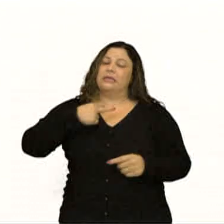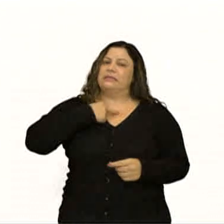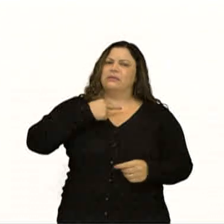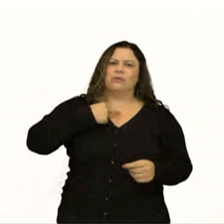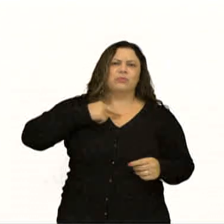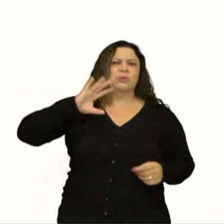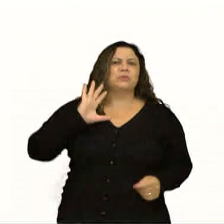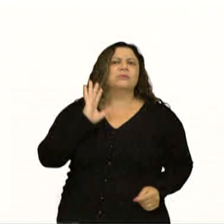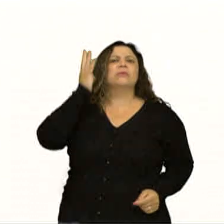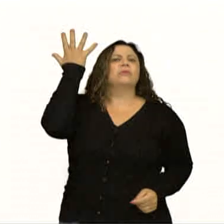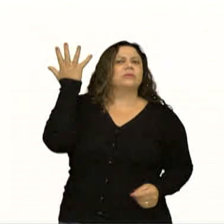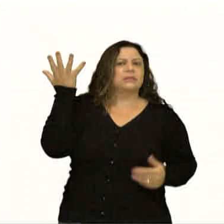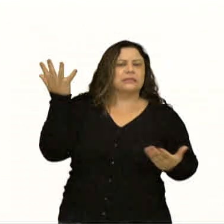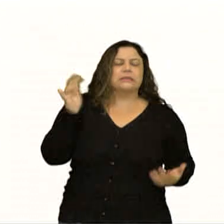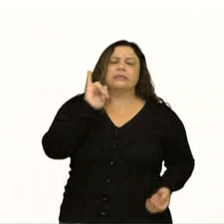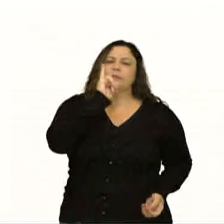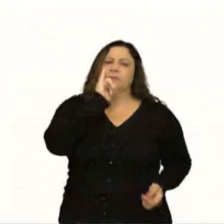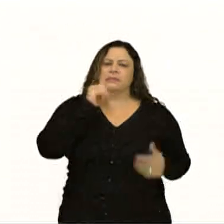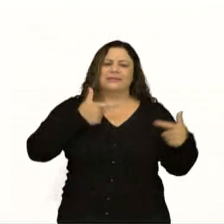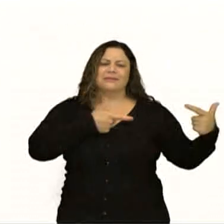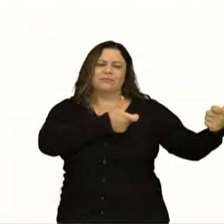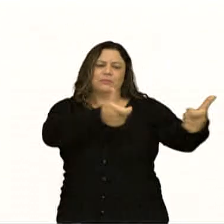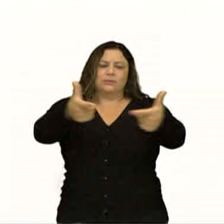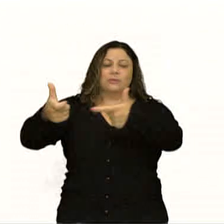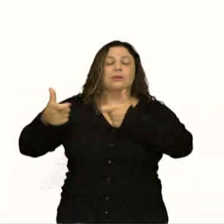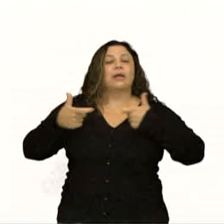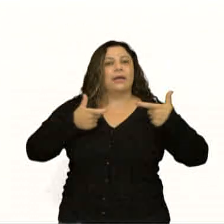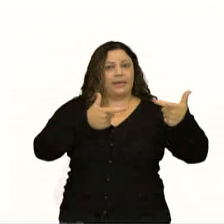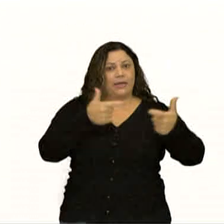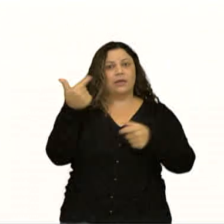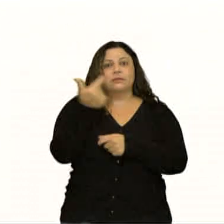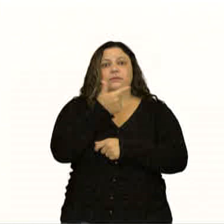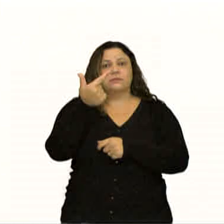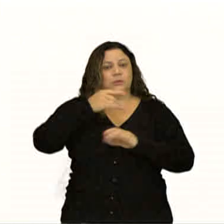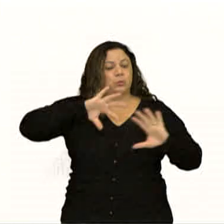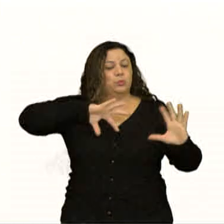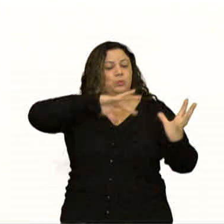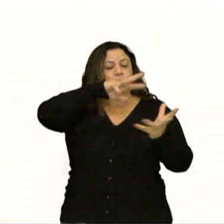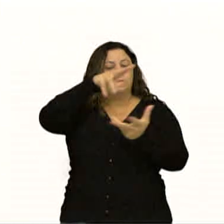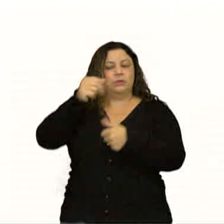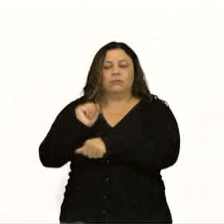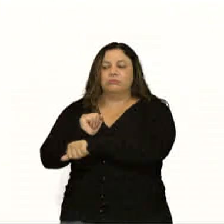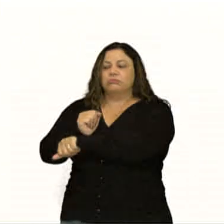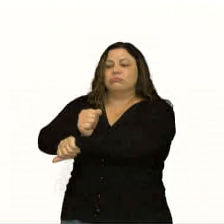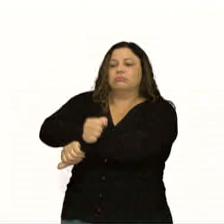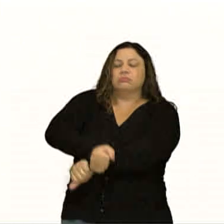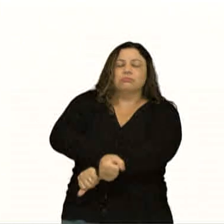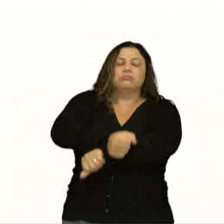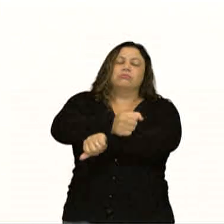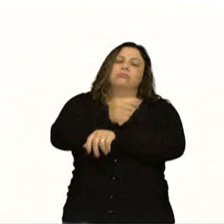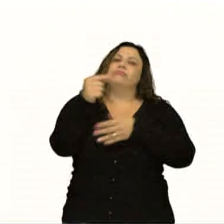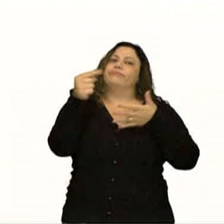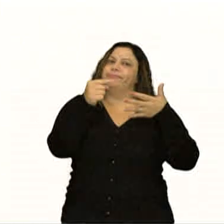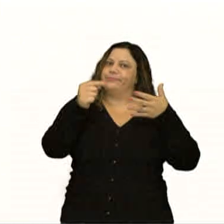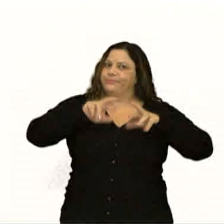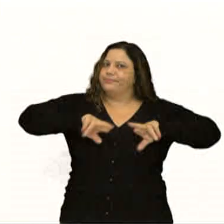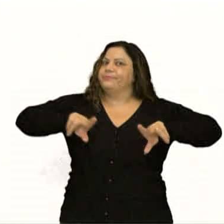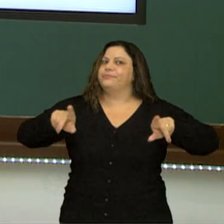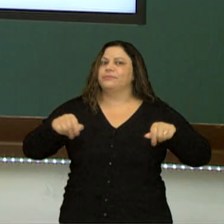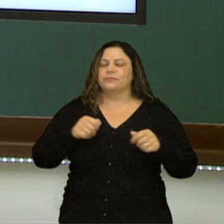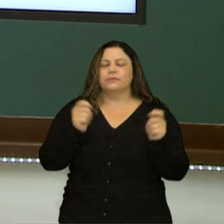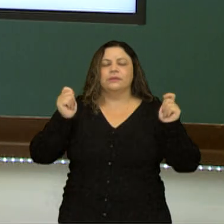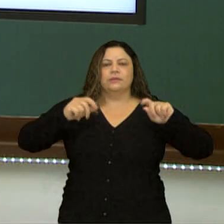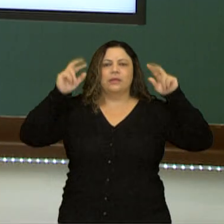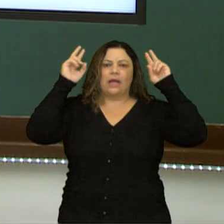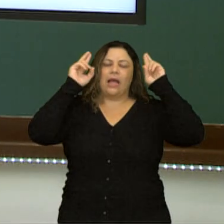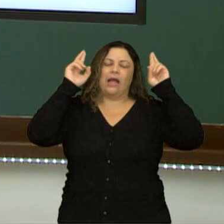a humanidade, como, por exemplo, uma guerra, Segunda Guerra Mundial, a escravidão, tudo isso fere